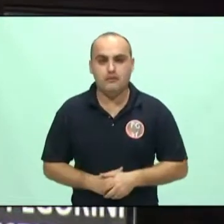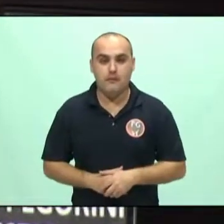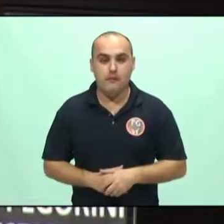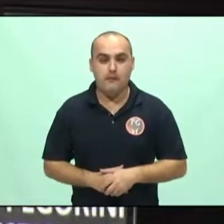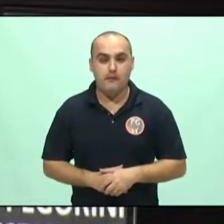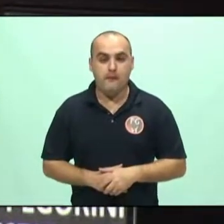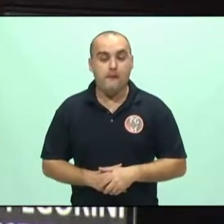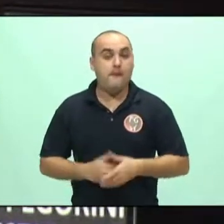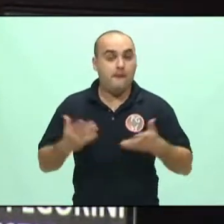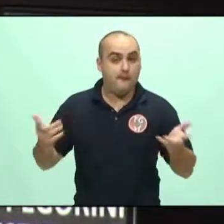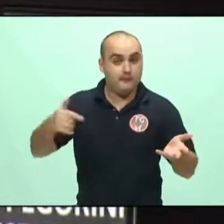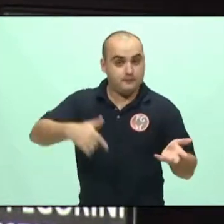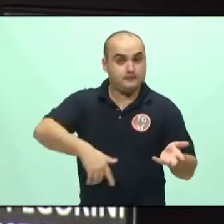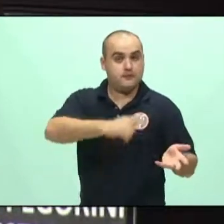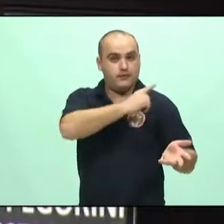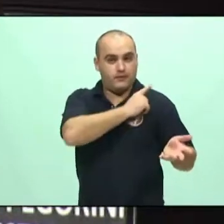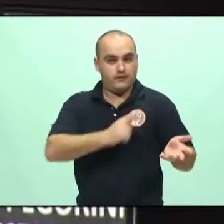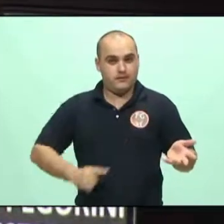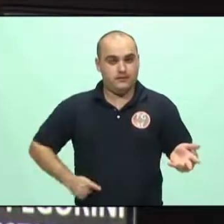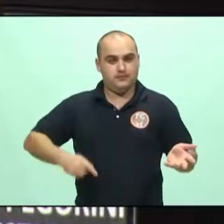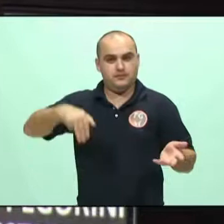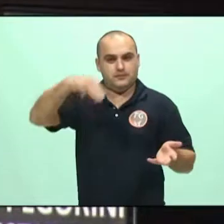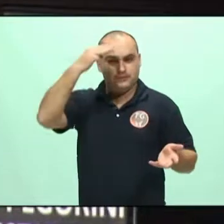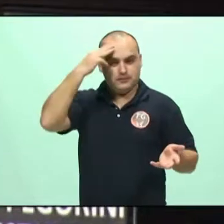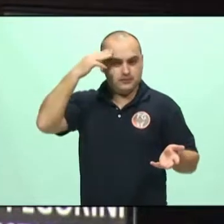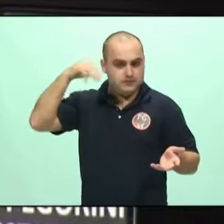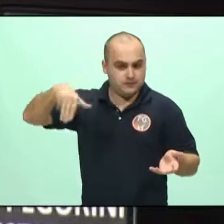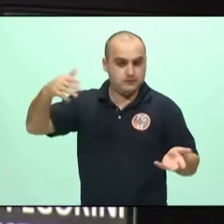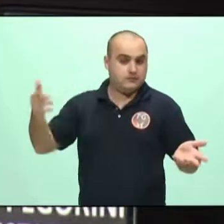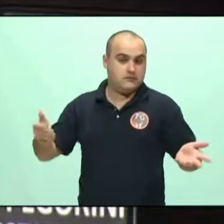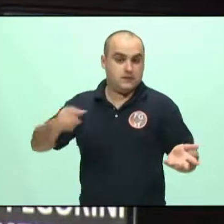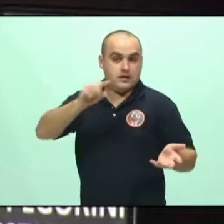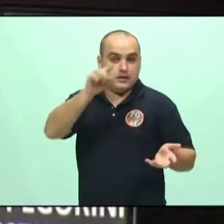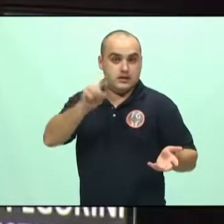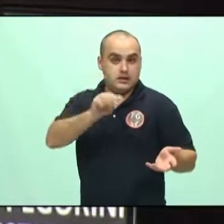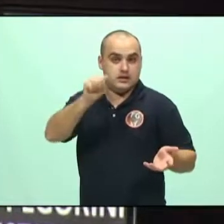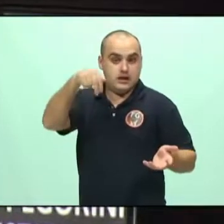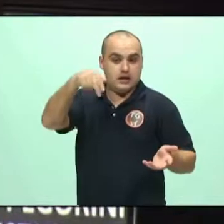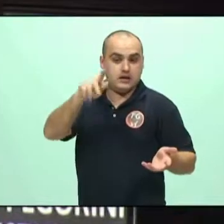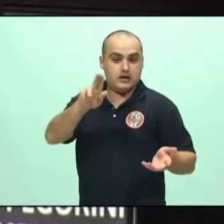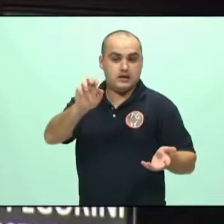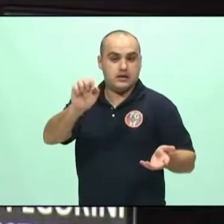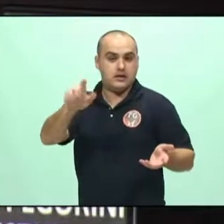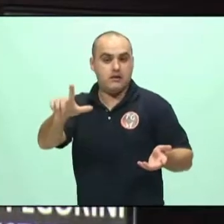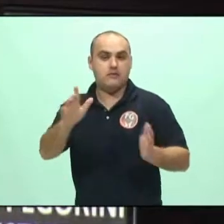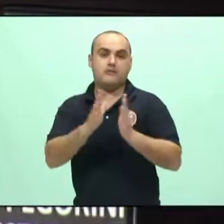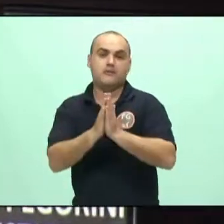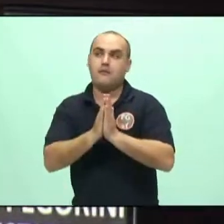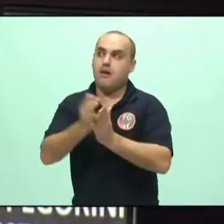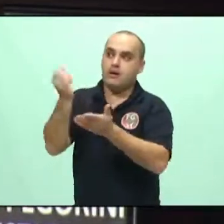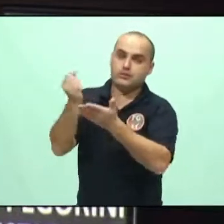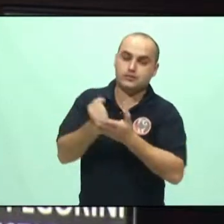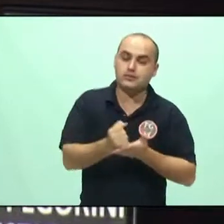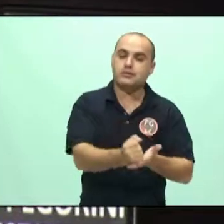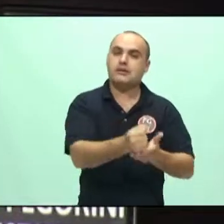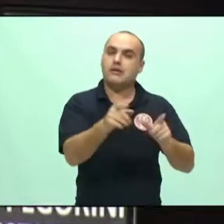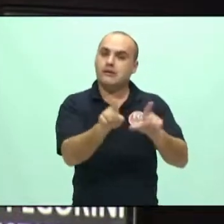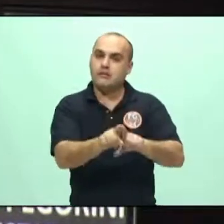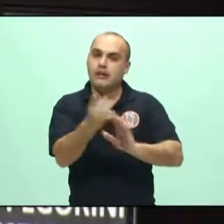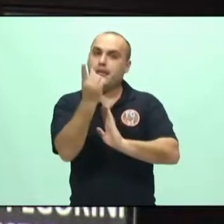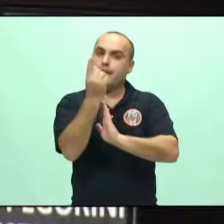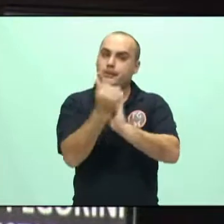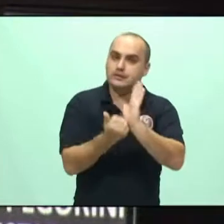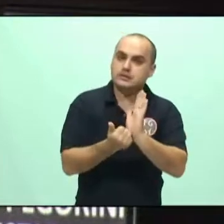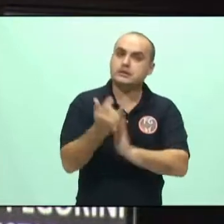o governador Moisés quem sabe Zaqueu dá uma força aqui também para ajudar e possa olhar que inclui no orçamento